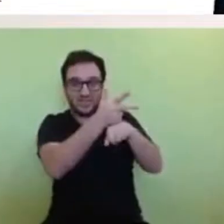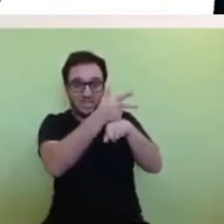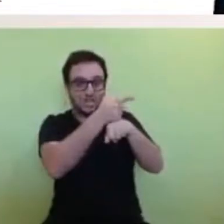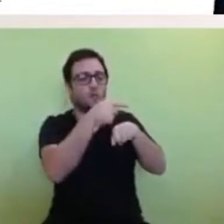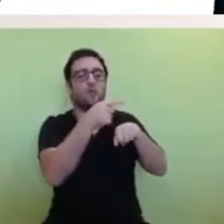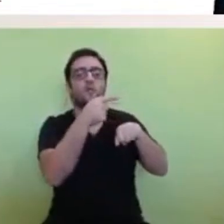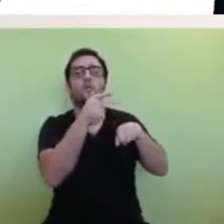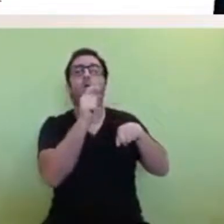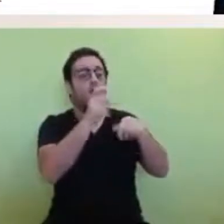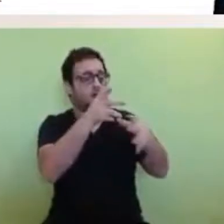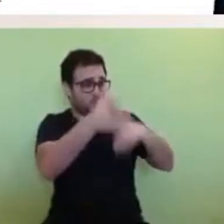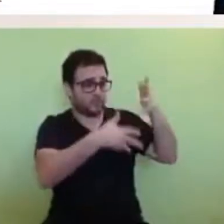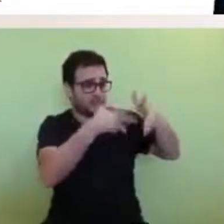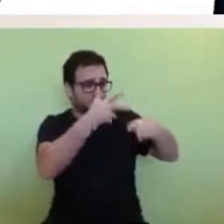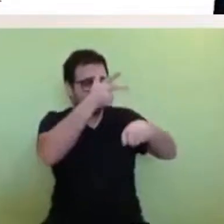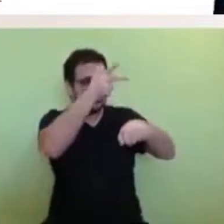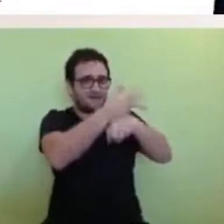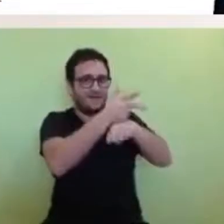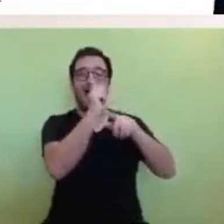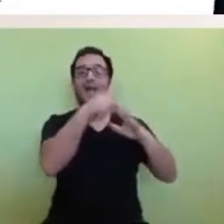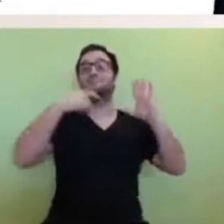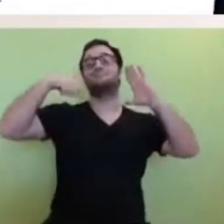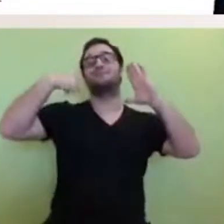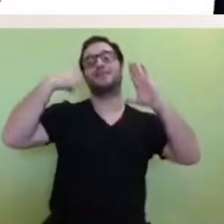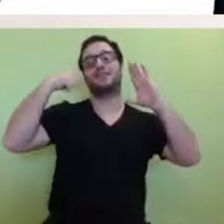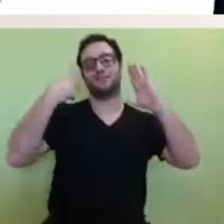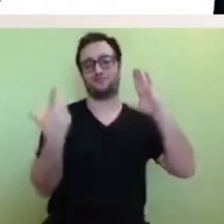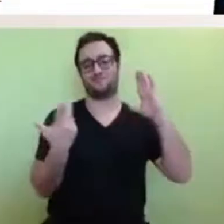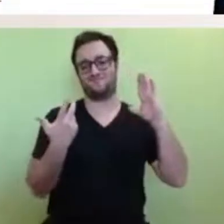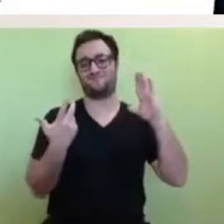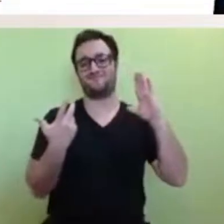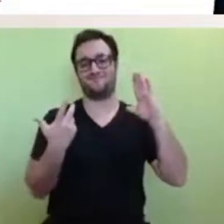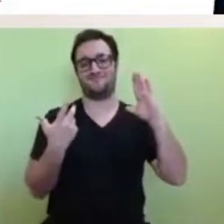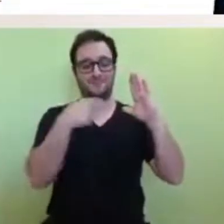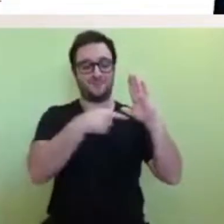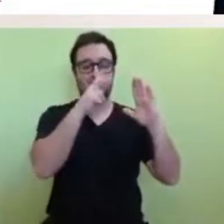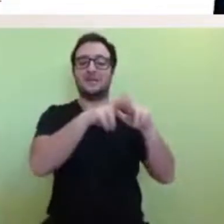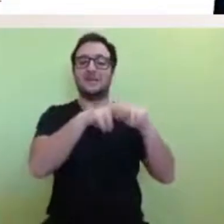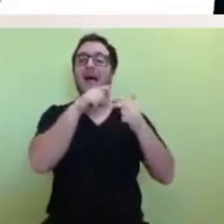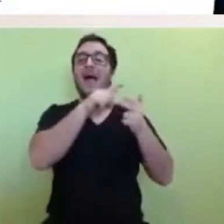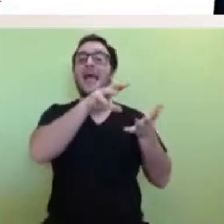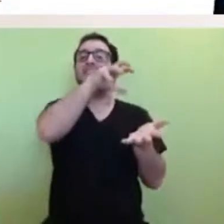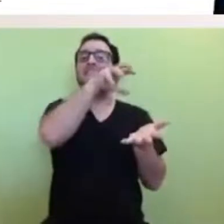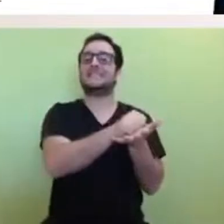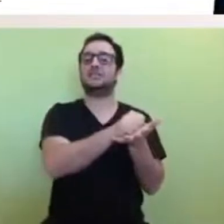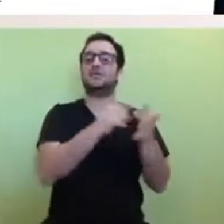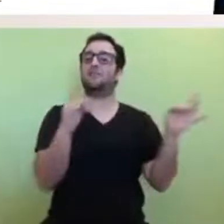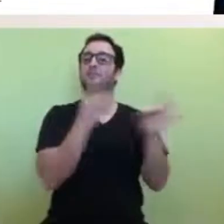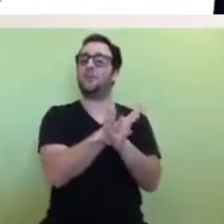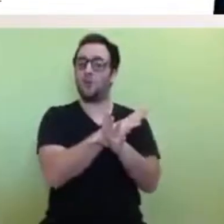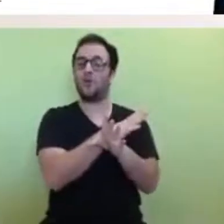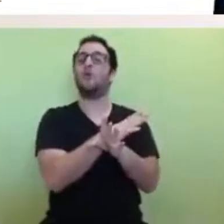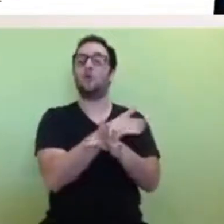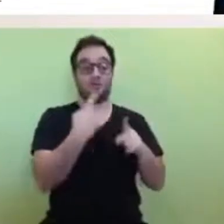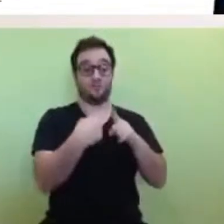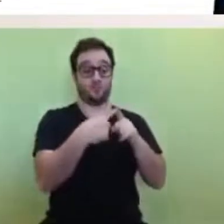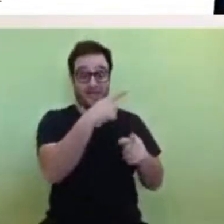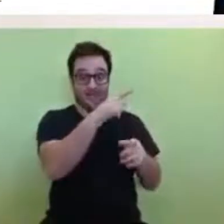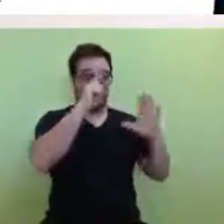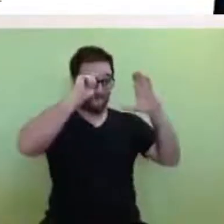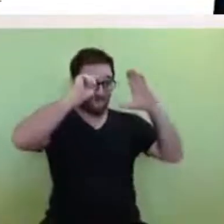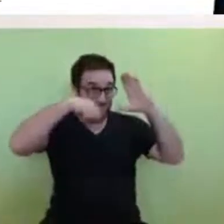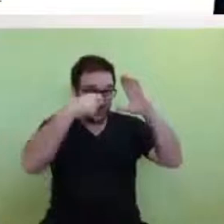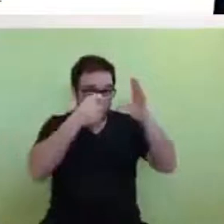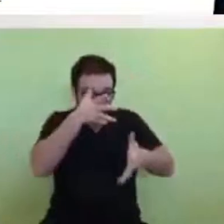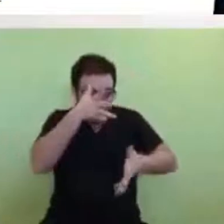para representar a língua de sinais. E realmente o vídeo, ele é uma forma muito eficiente de registrar a língua de sinais, né? Porque registra tudo